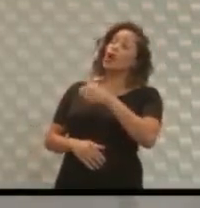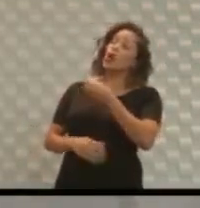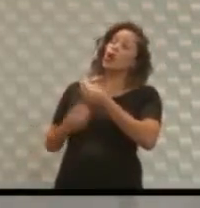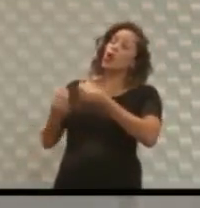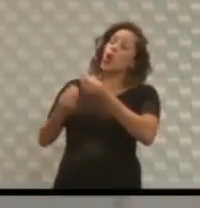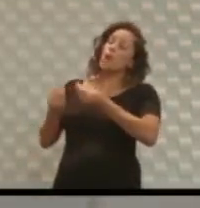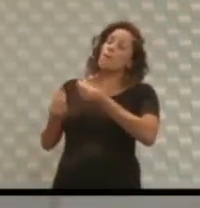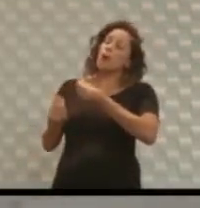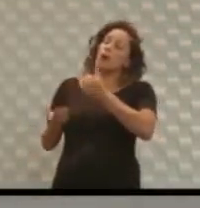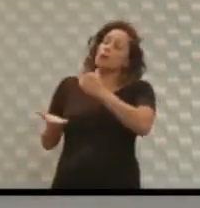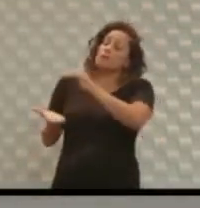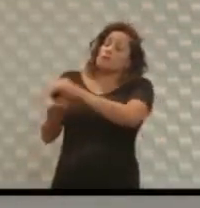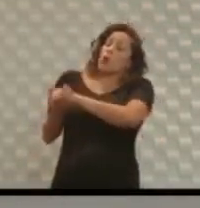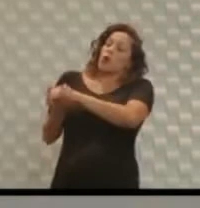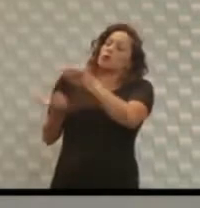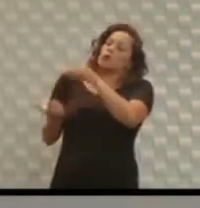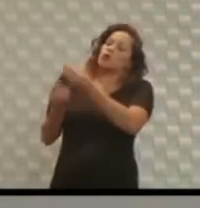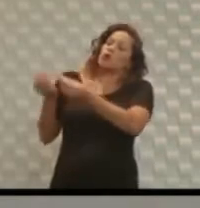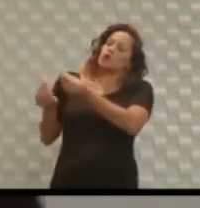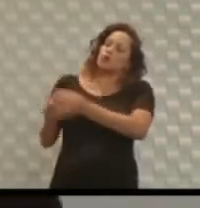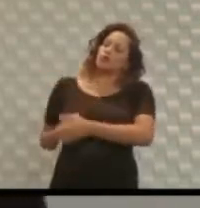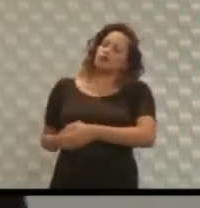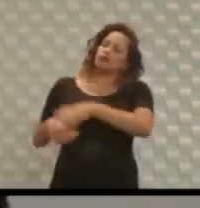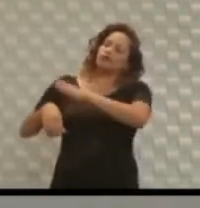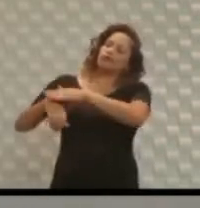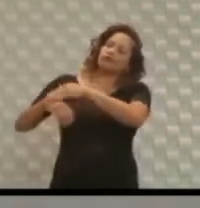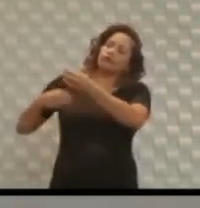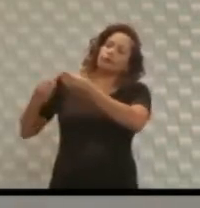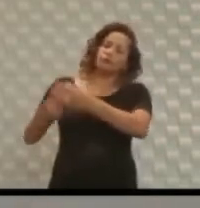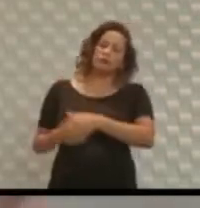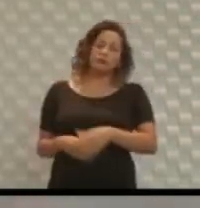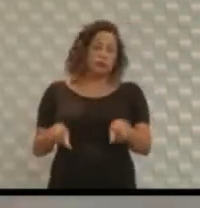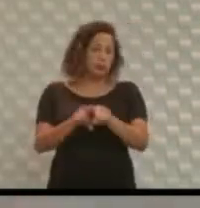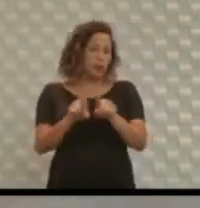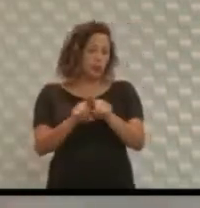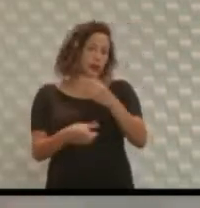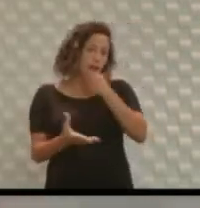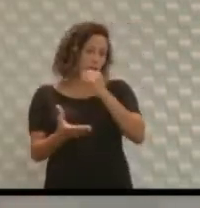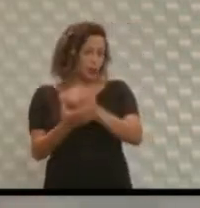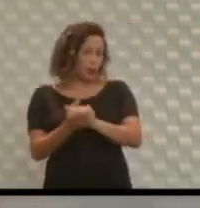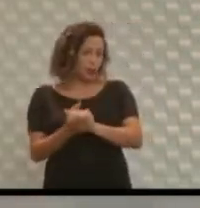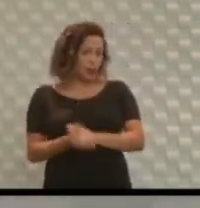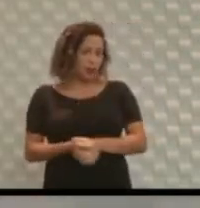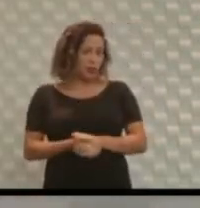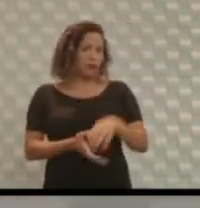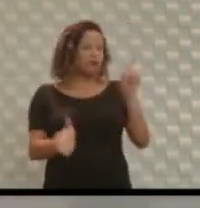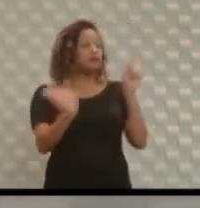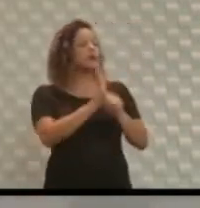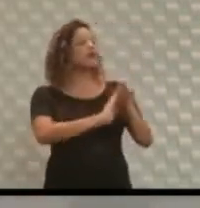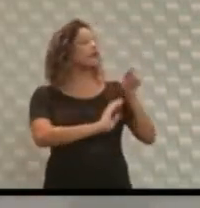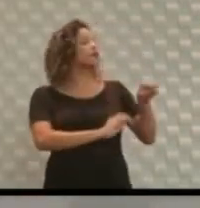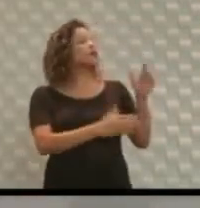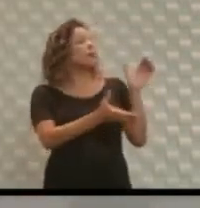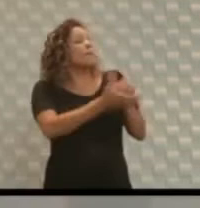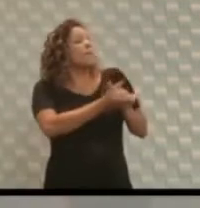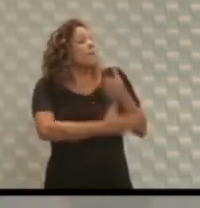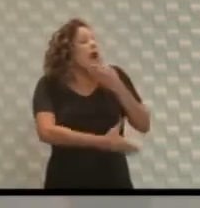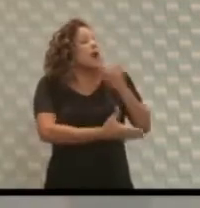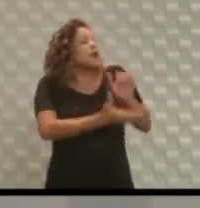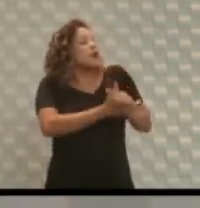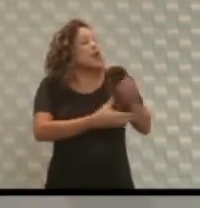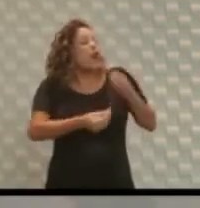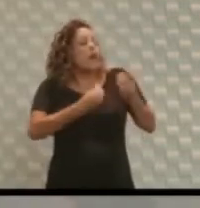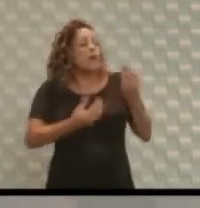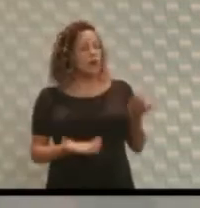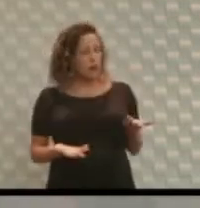assim o marido, Deus vai chegar diante de Deus e vai falar assim, como você foi como marido? Um dia eu ouvi de um marido, de